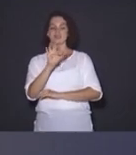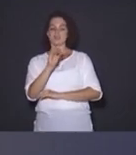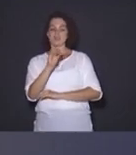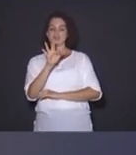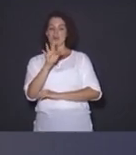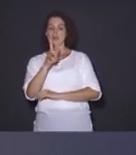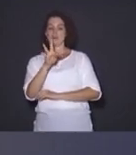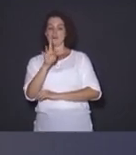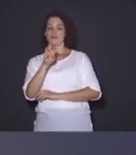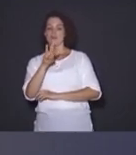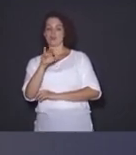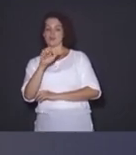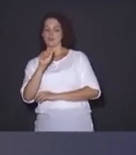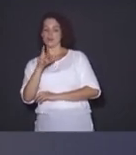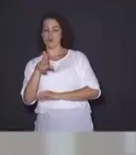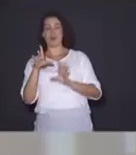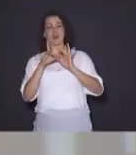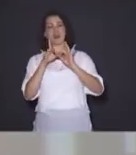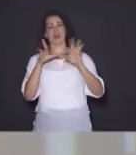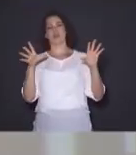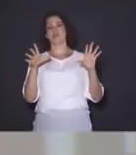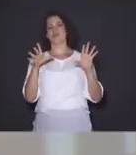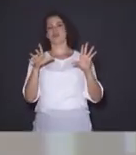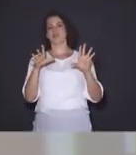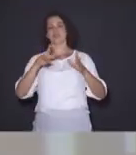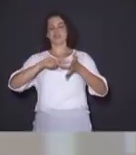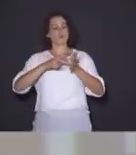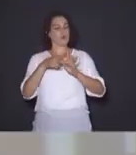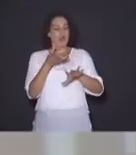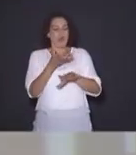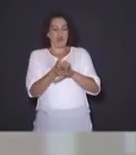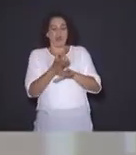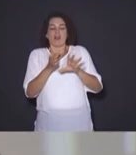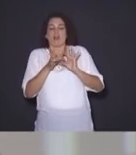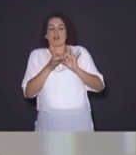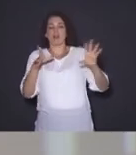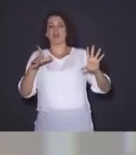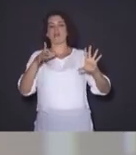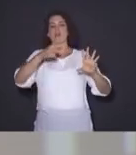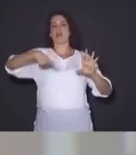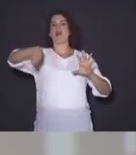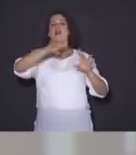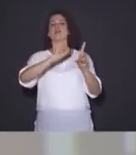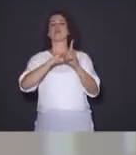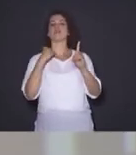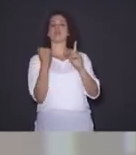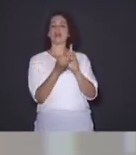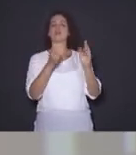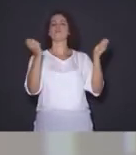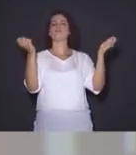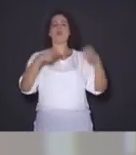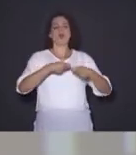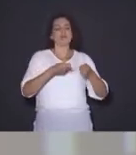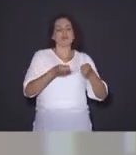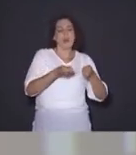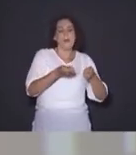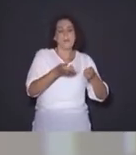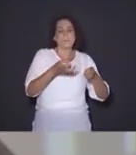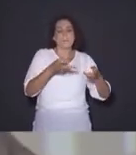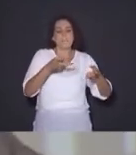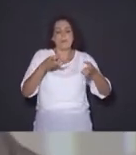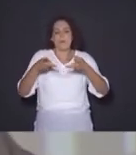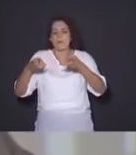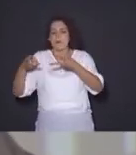licenciamentos aberto nós pode possibilitamos que a sociedade se aproprie de todo o conhecimento produzido